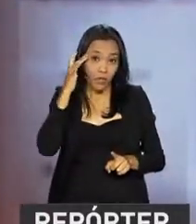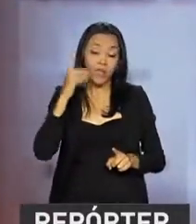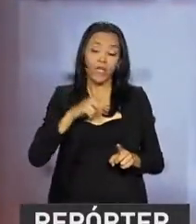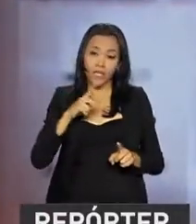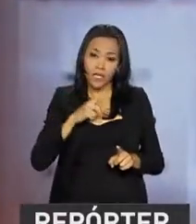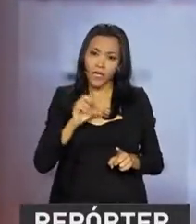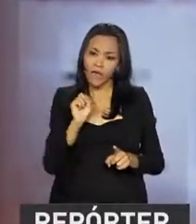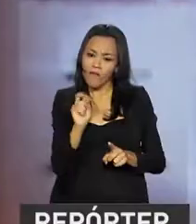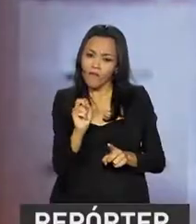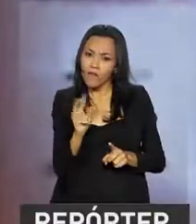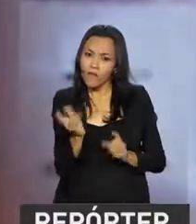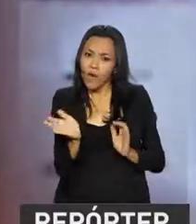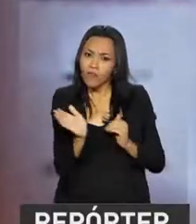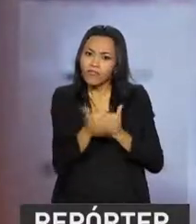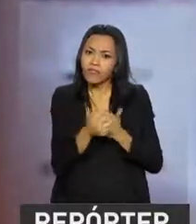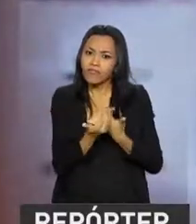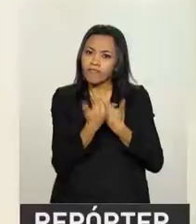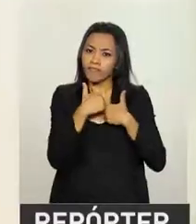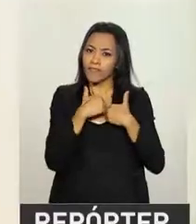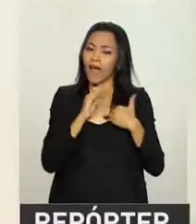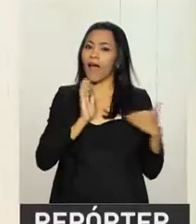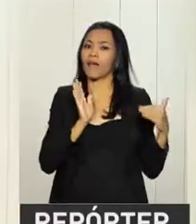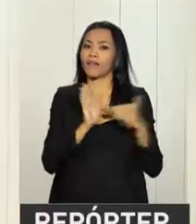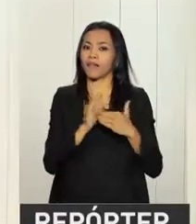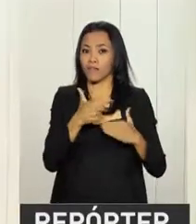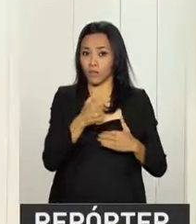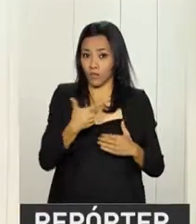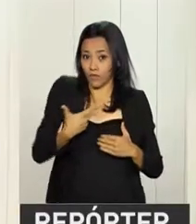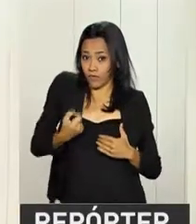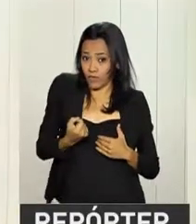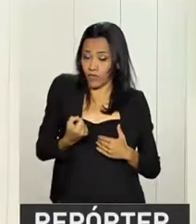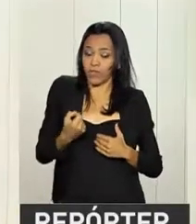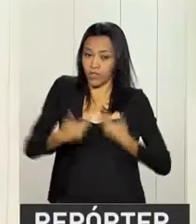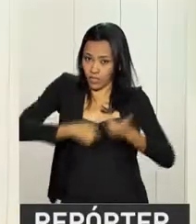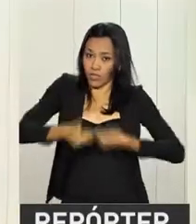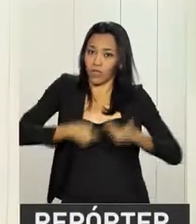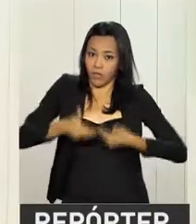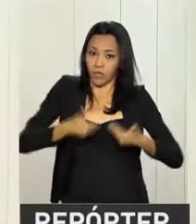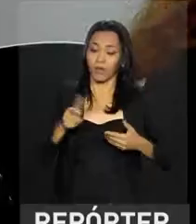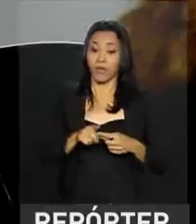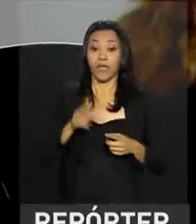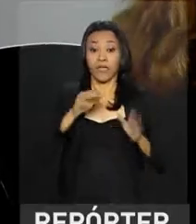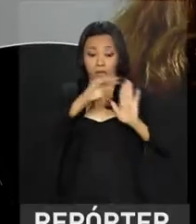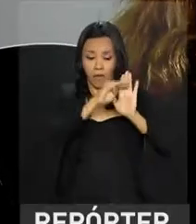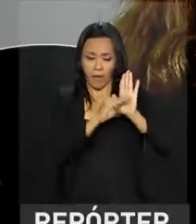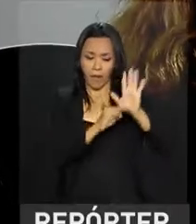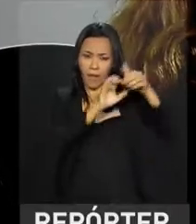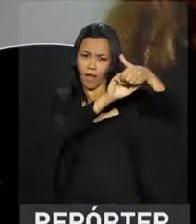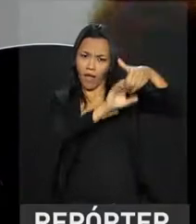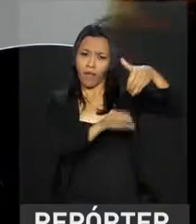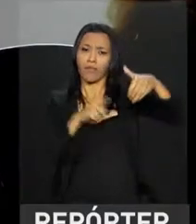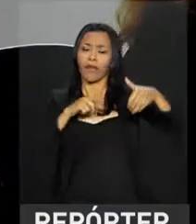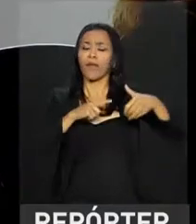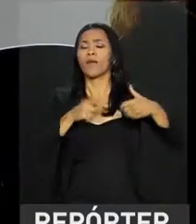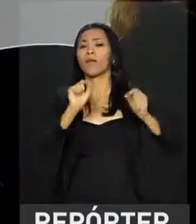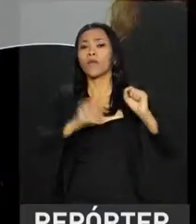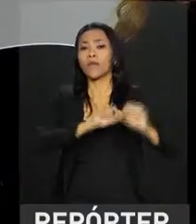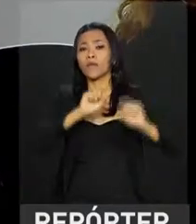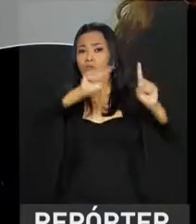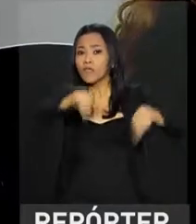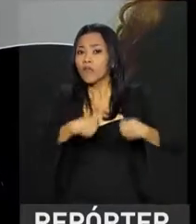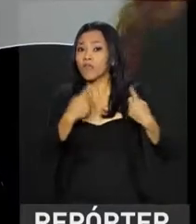viral até 2020. O relatório aponta os maiores desafios no Brasil: diminuir a taxa de abandono